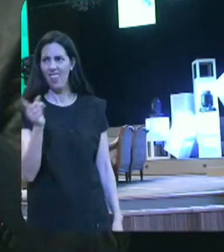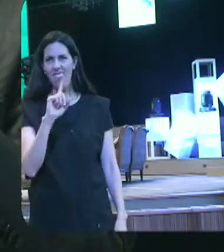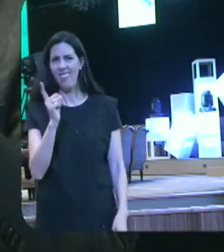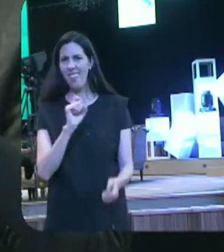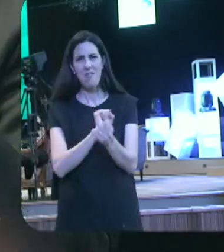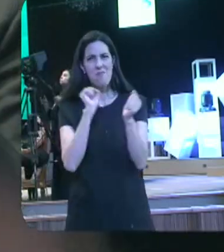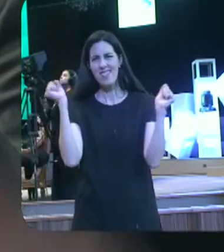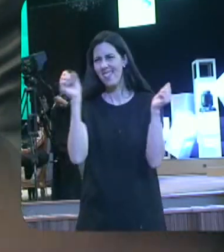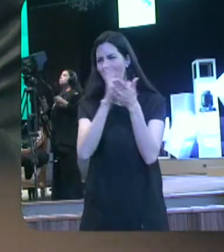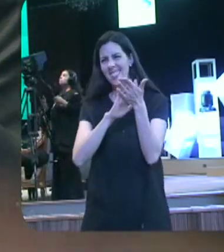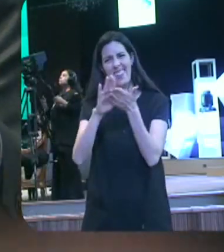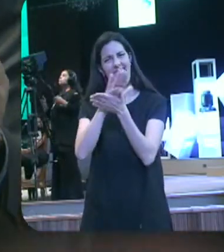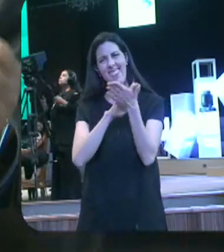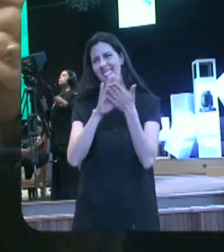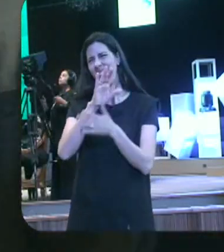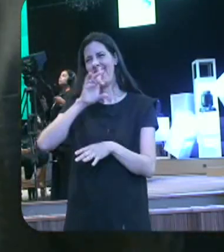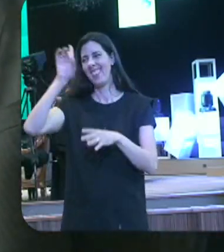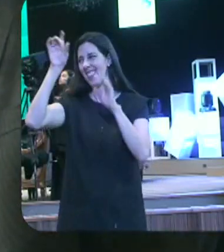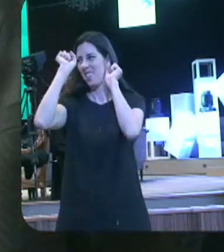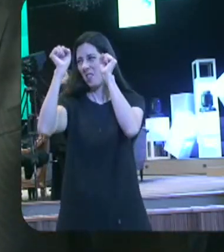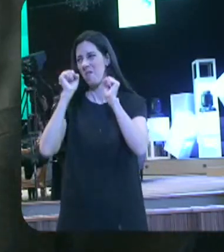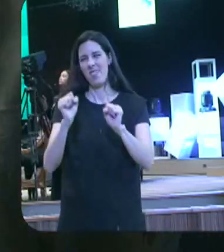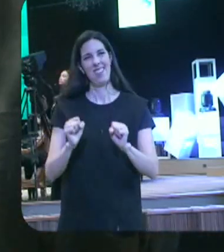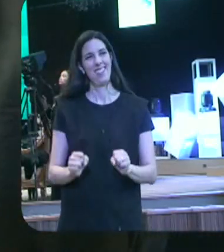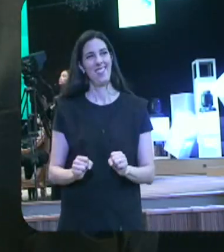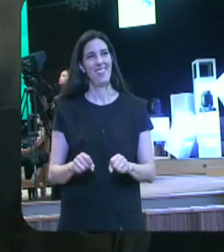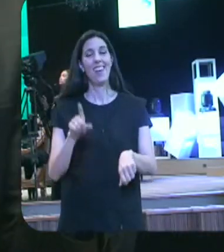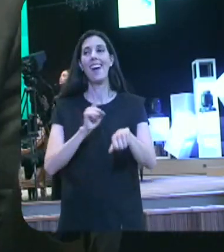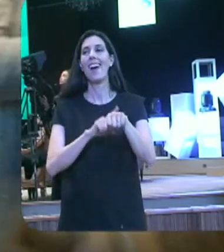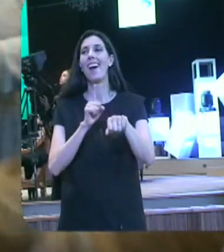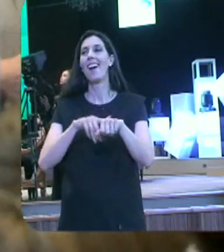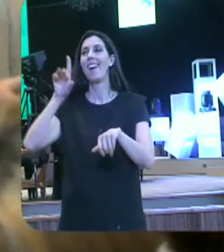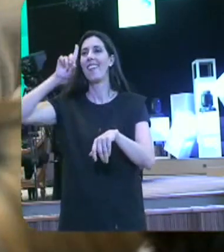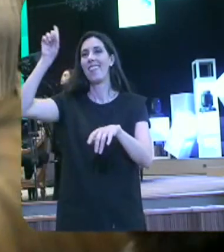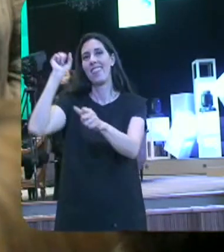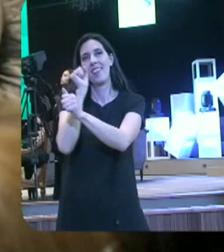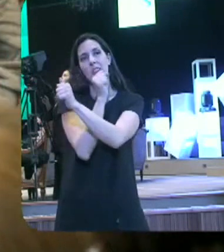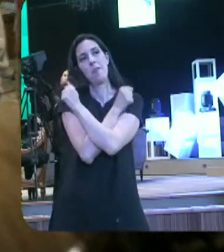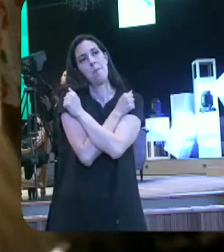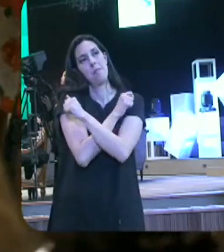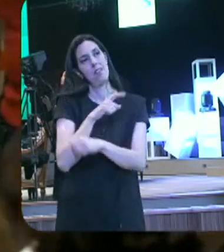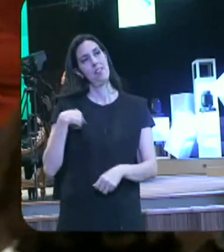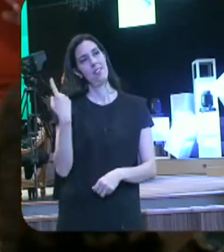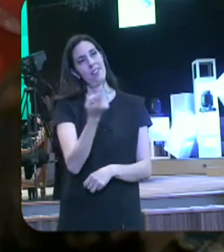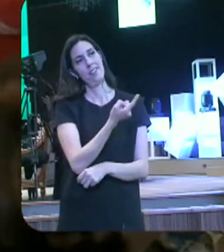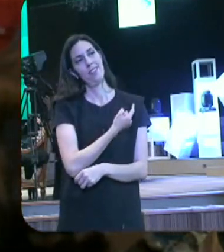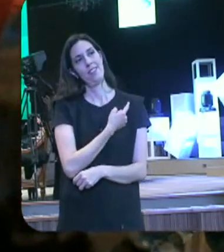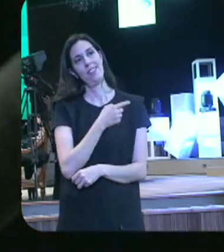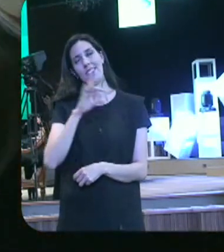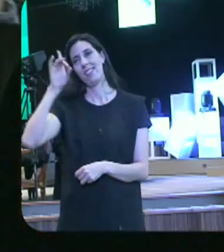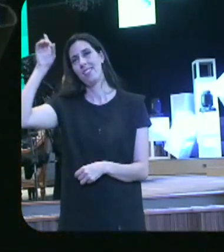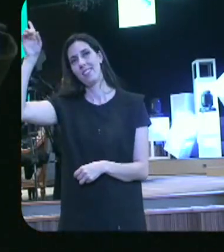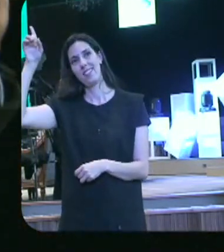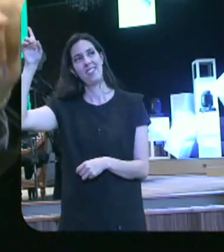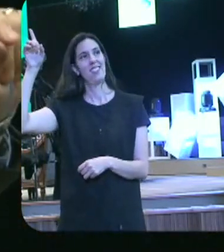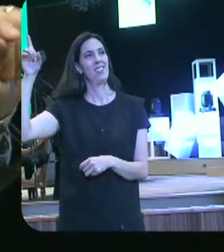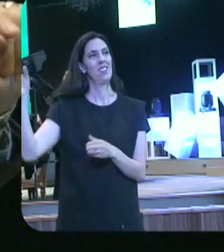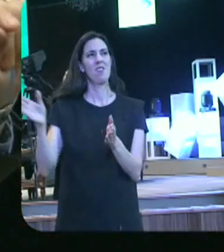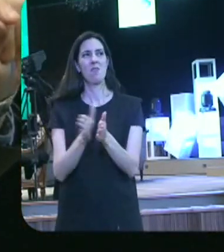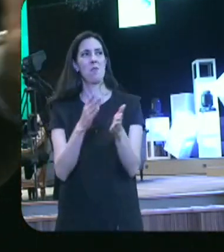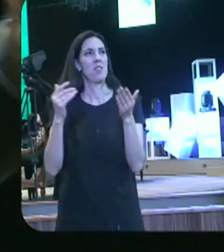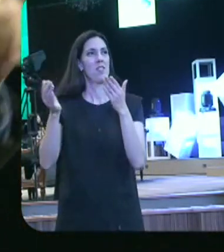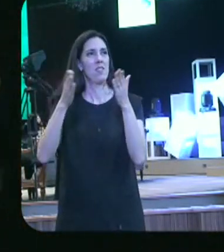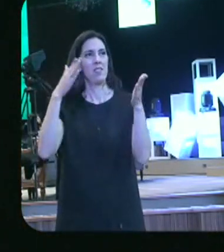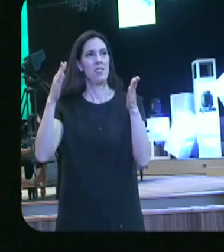entendendo? Quando o Senhor nos abraça no seu amor, o imponderável, o impossível